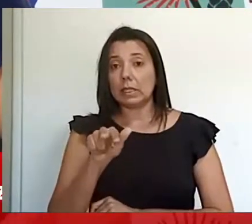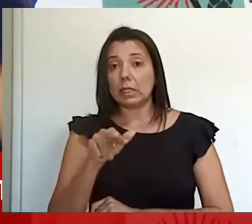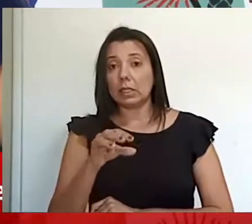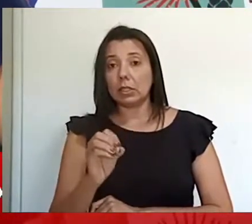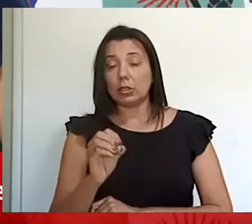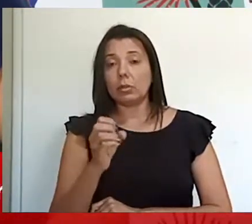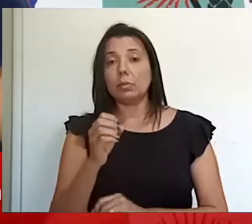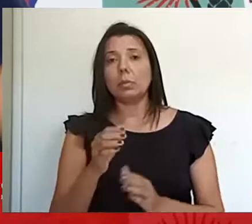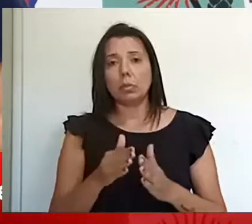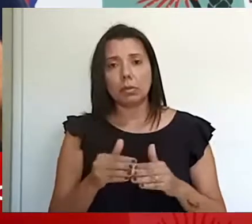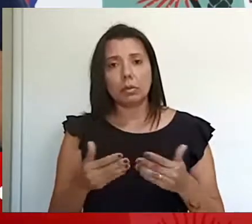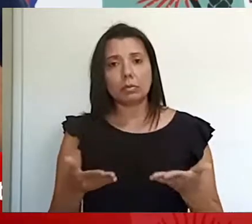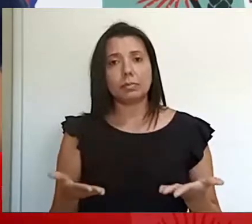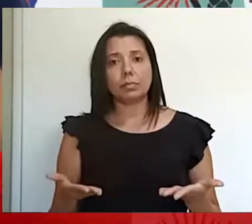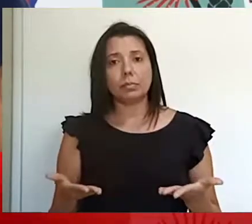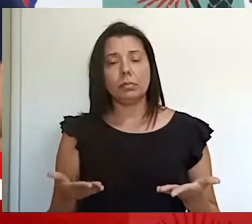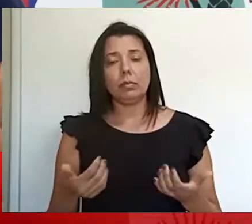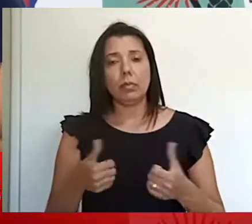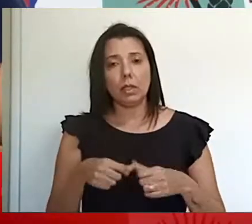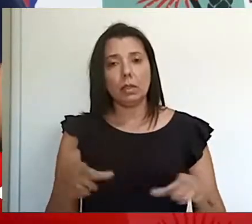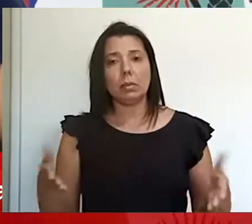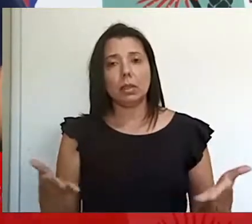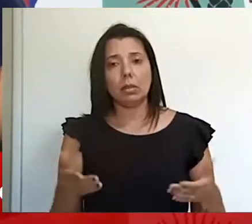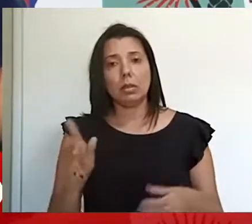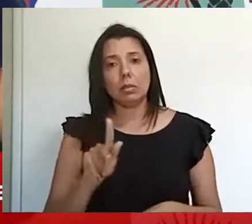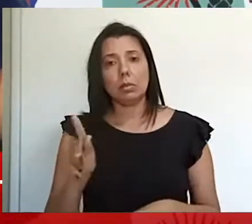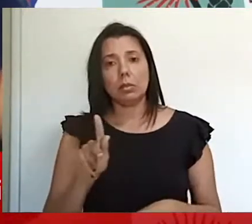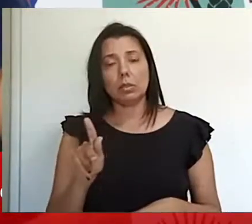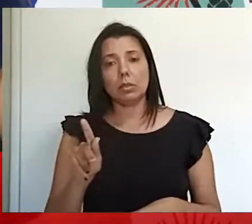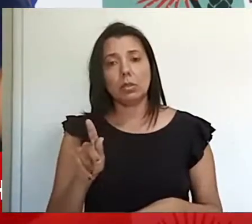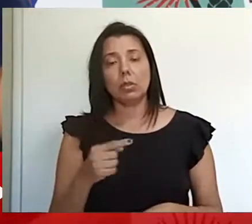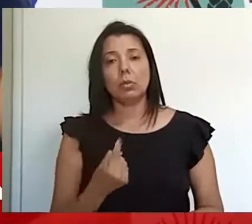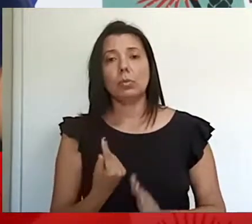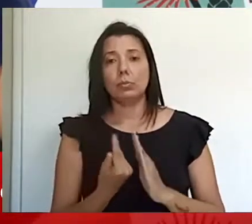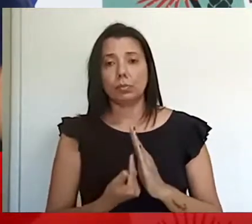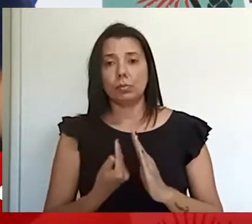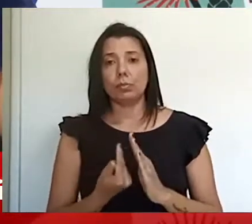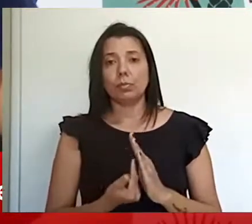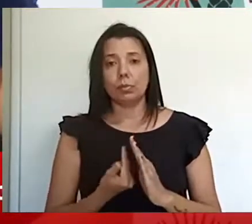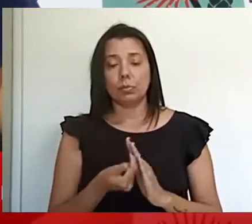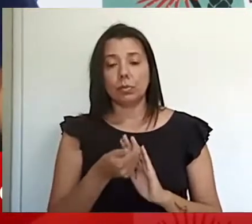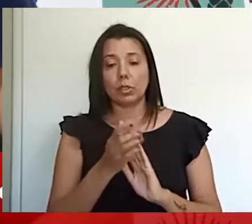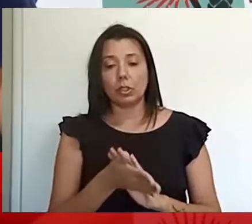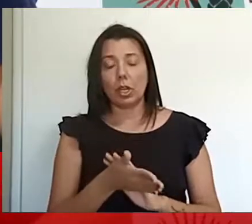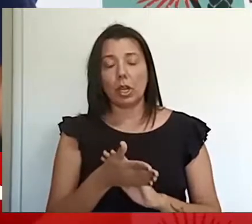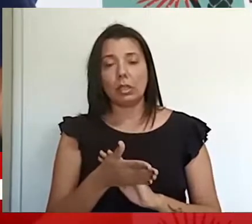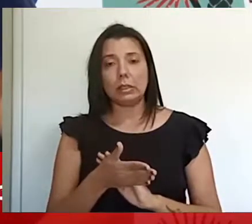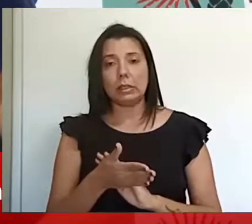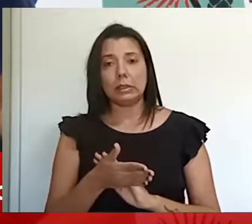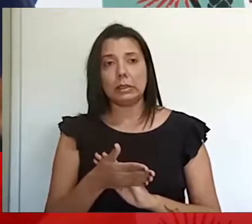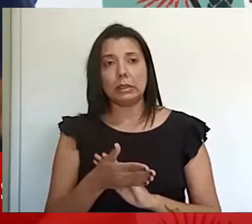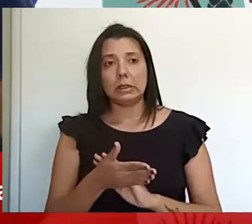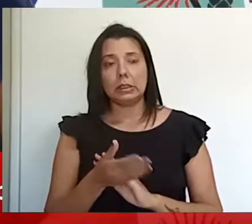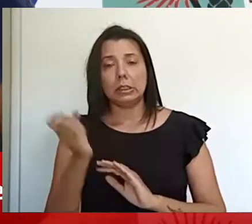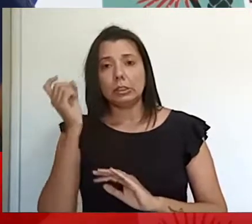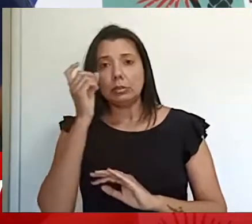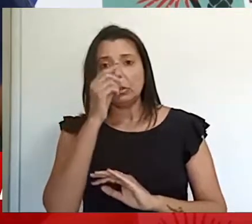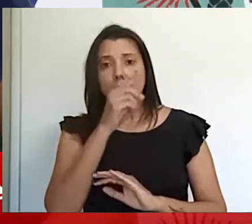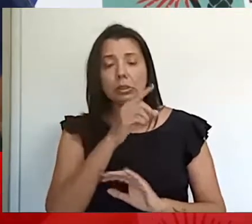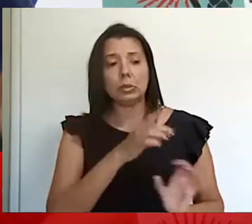estamos num momento, professor, de isolamento social, né? Já era desafiador o contexto da educação